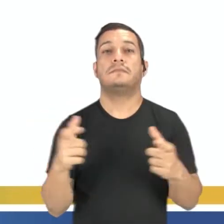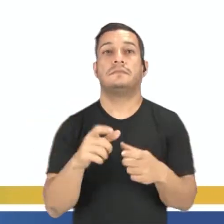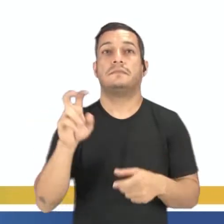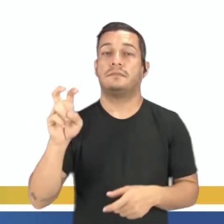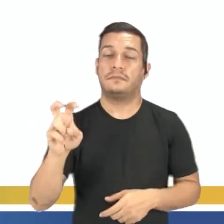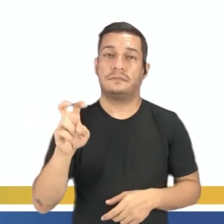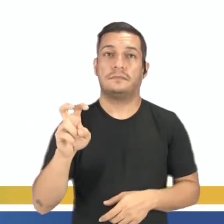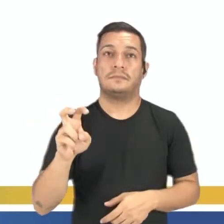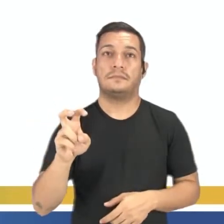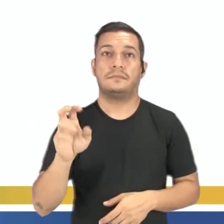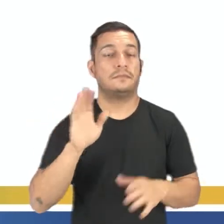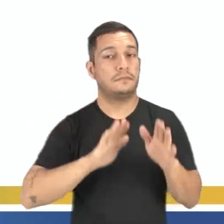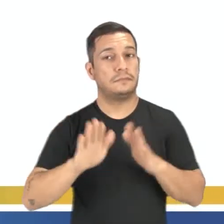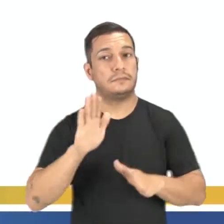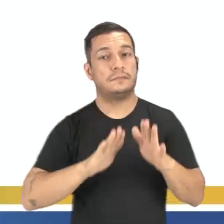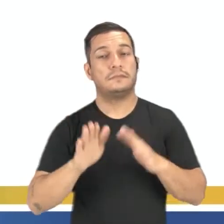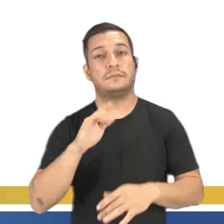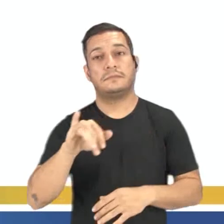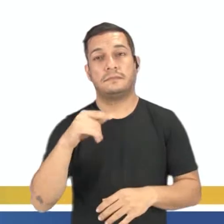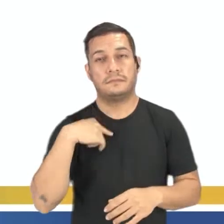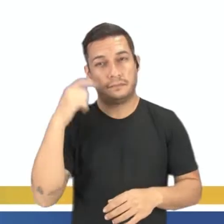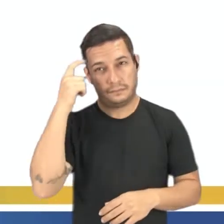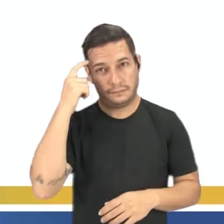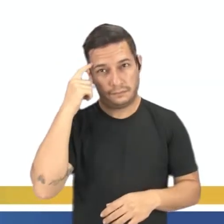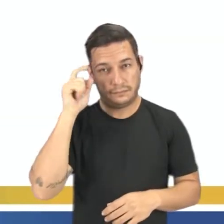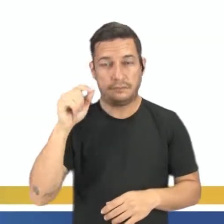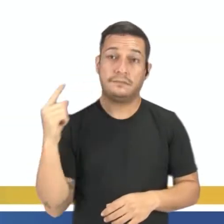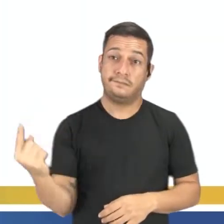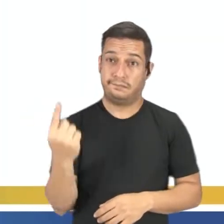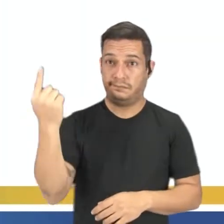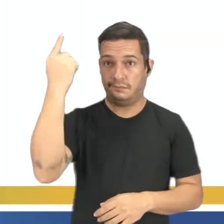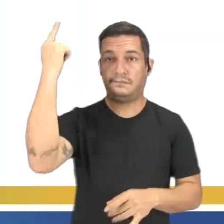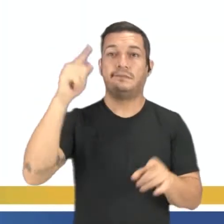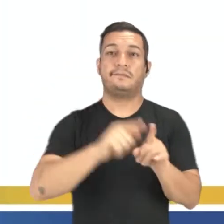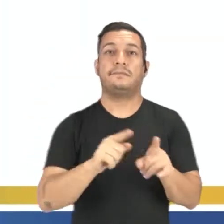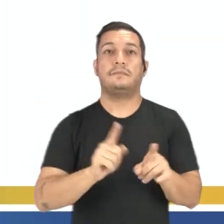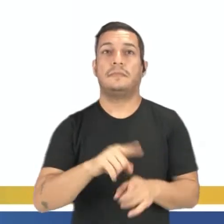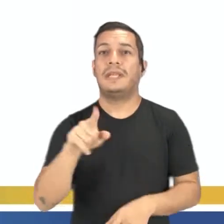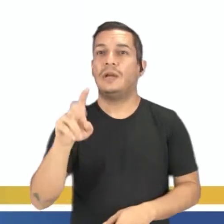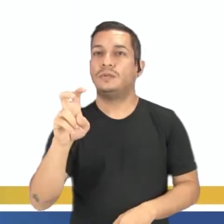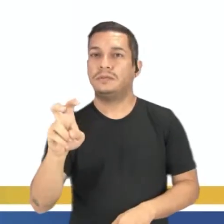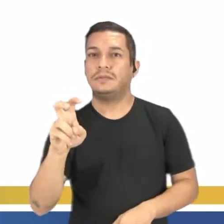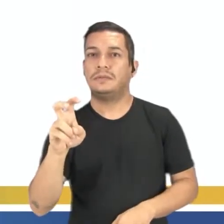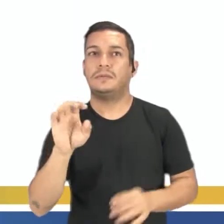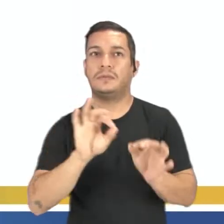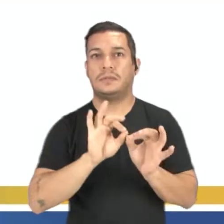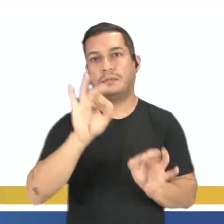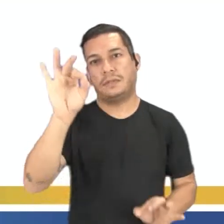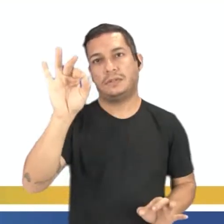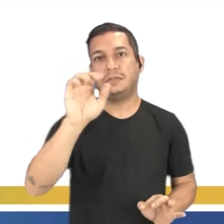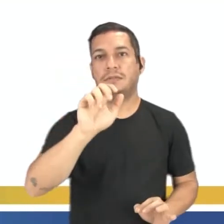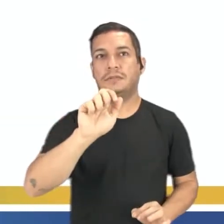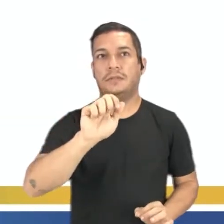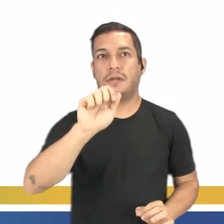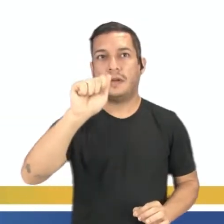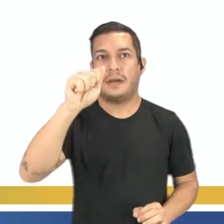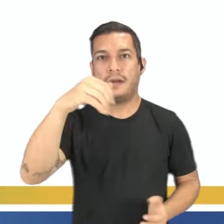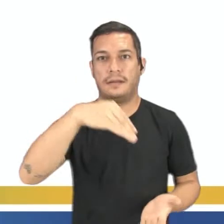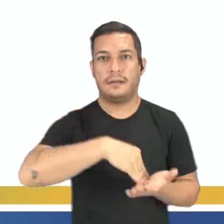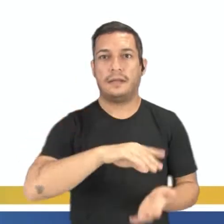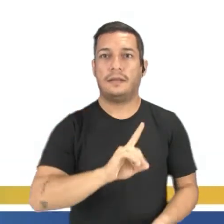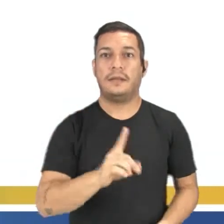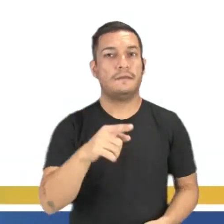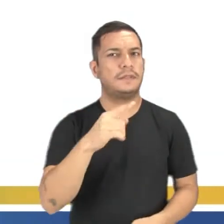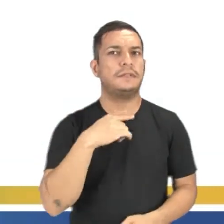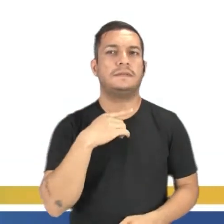menor é 5, e cuidado, se você está pensando que a altura é esse 5 da medida de AD que está inclinado, você